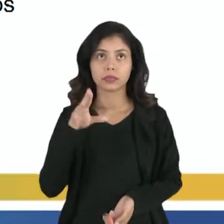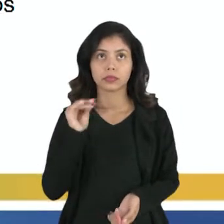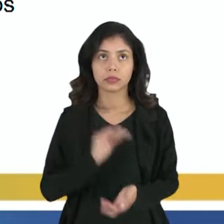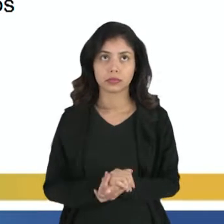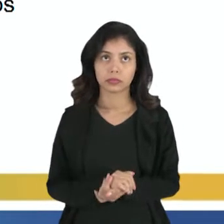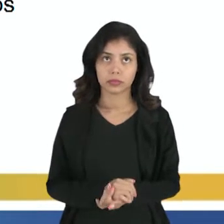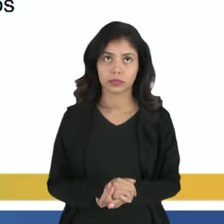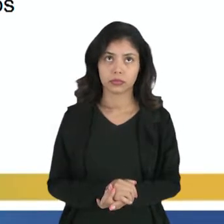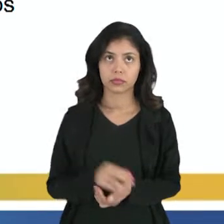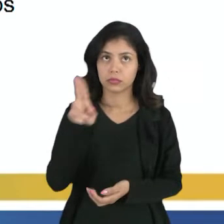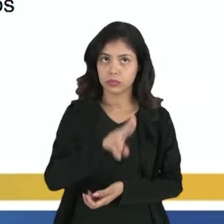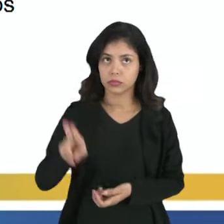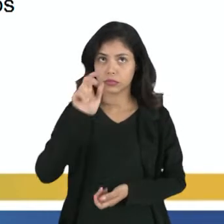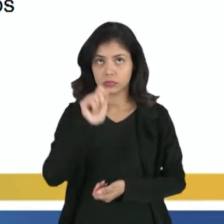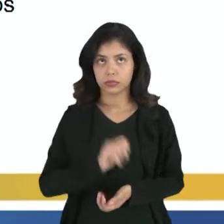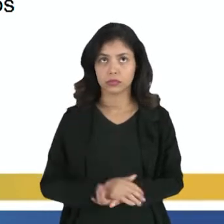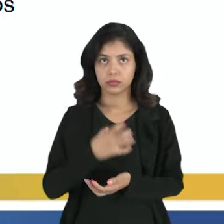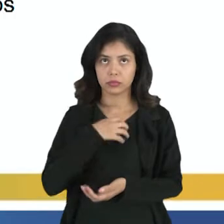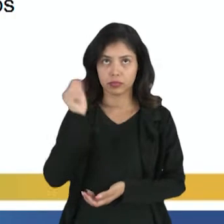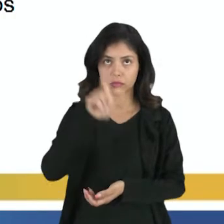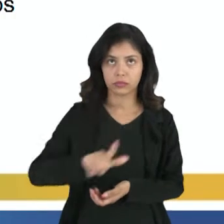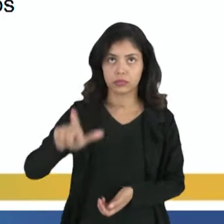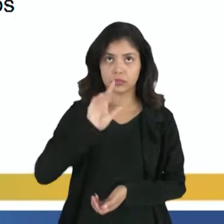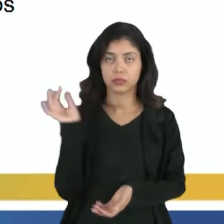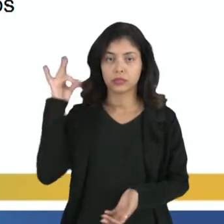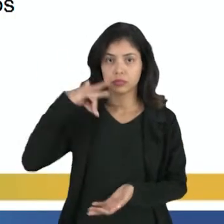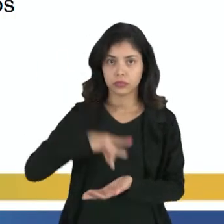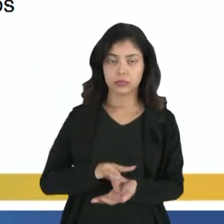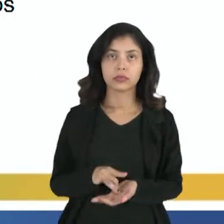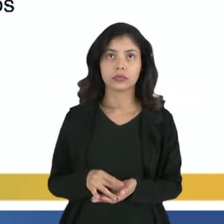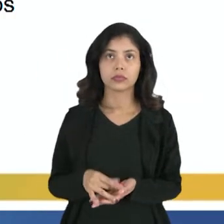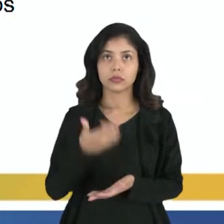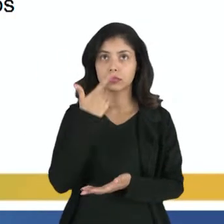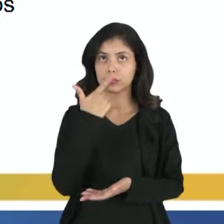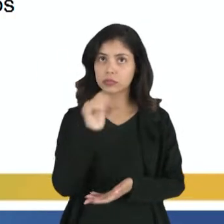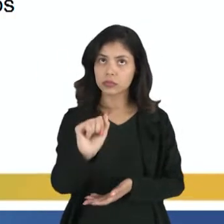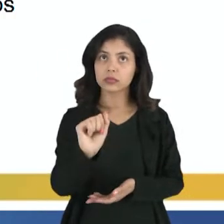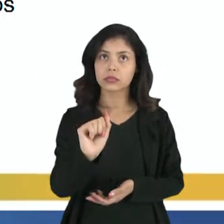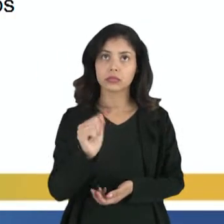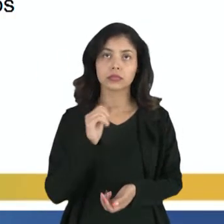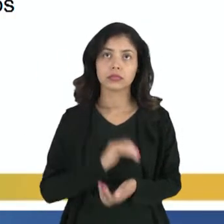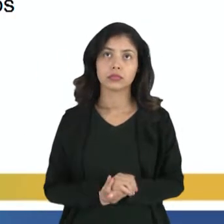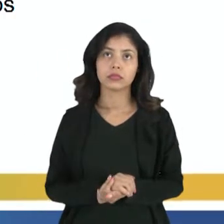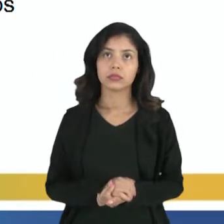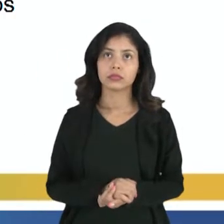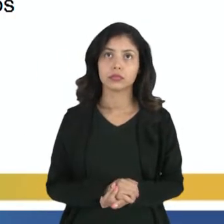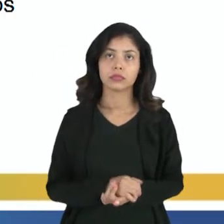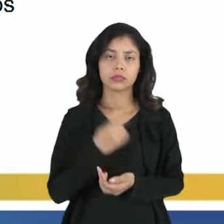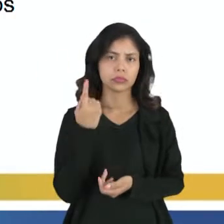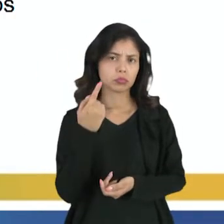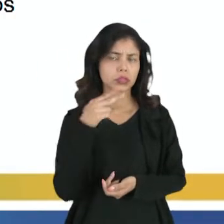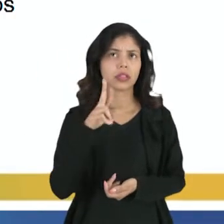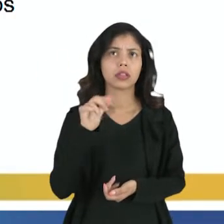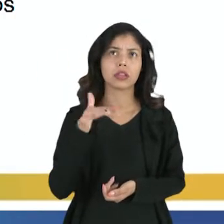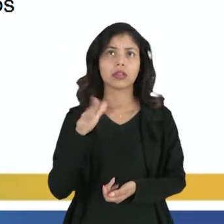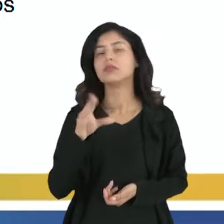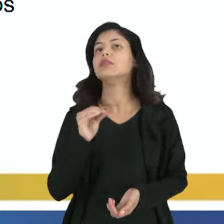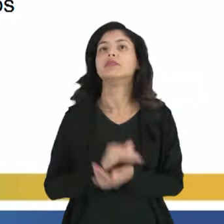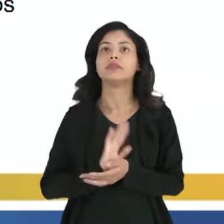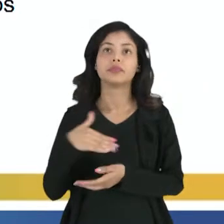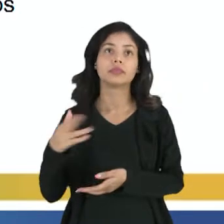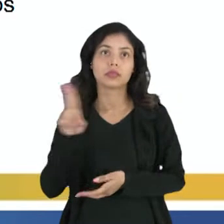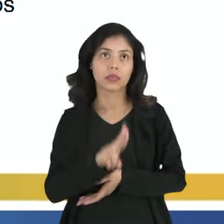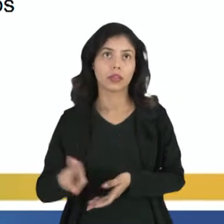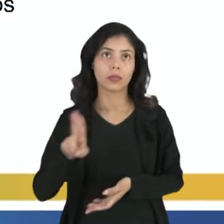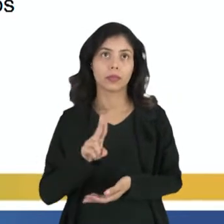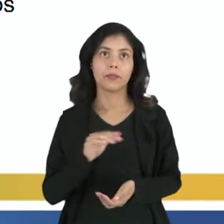denotação? A denotação é o uso do sentido literal ou real da linguagem em uma declaração.